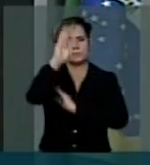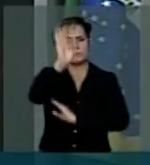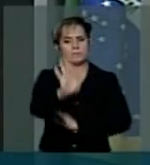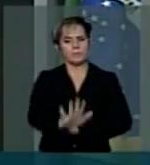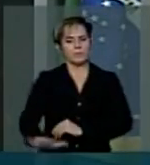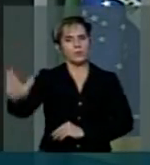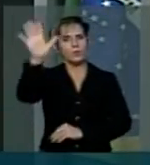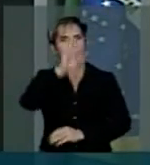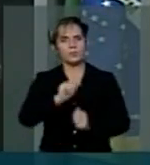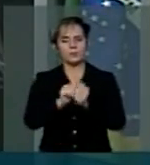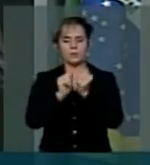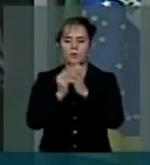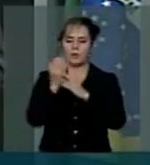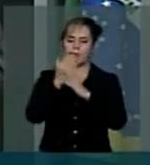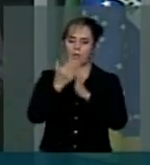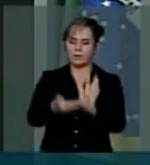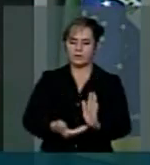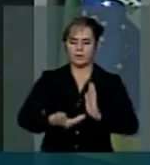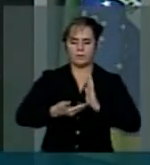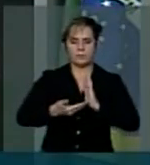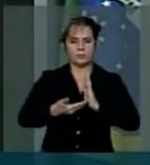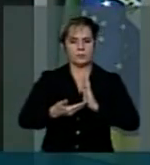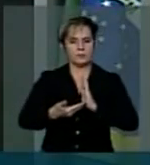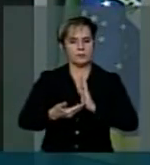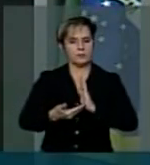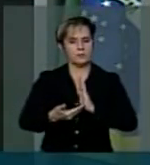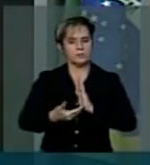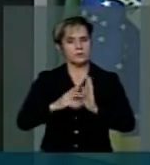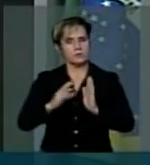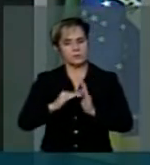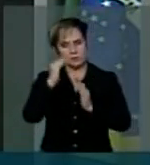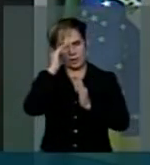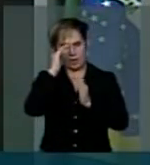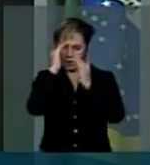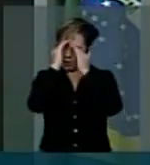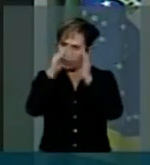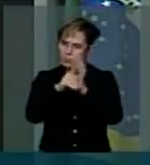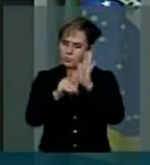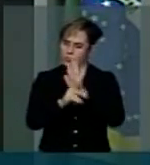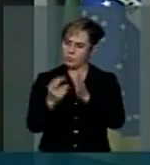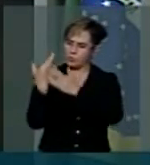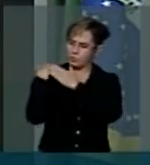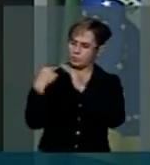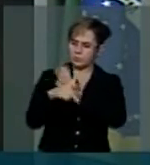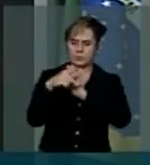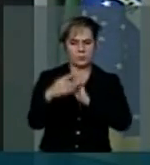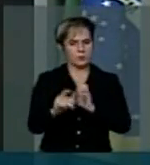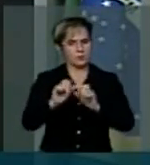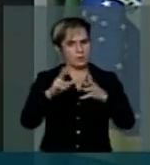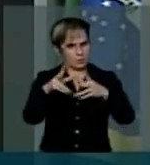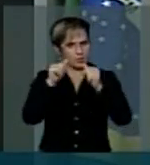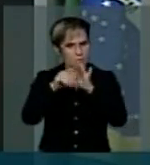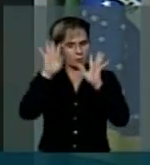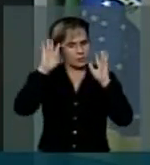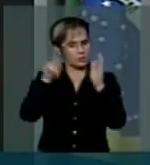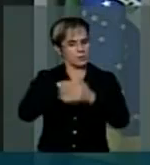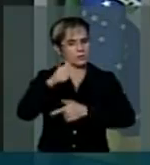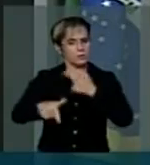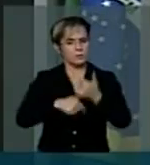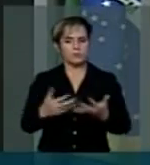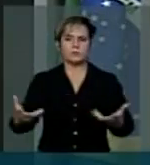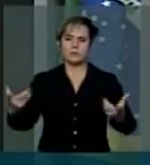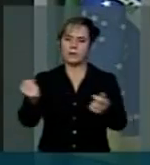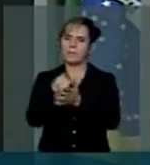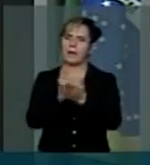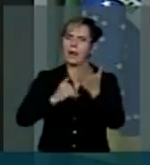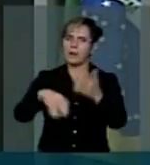Brasil, através da Câmara dos Deputados, está cumprindo com o seu dever, reconhecendo esse trabalho extraordinário de